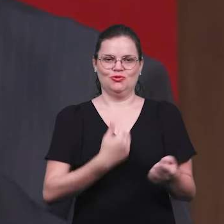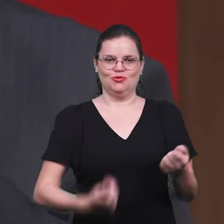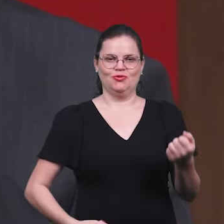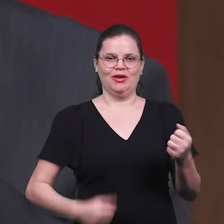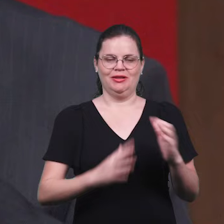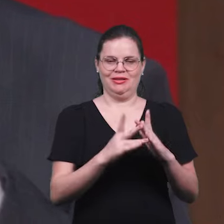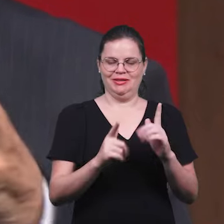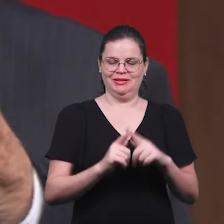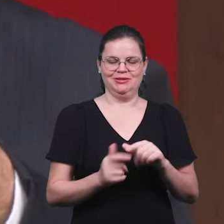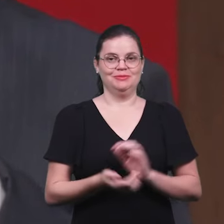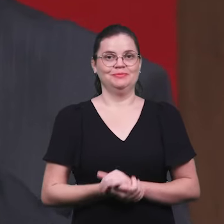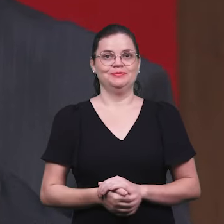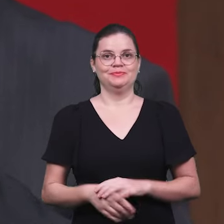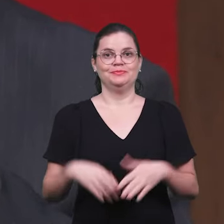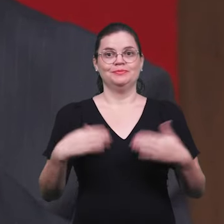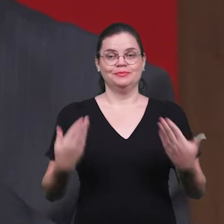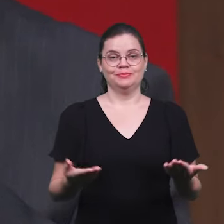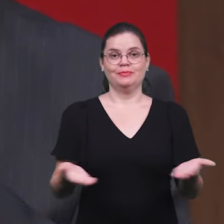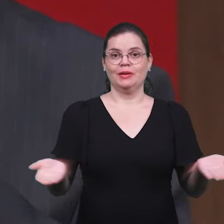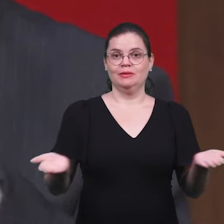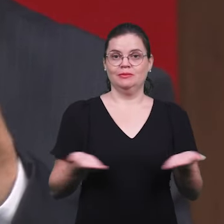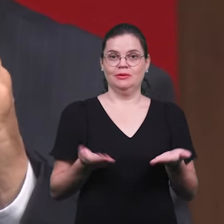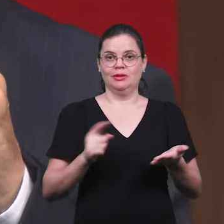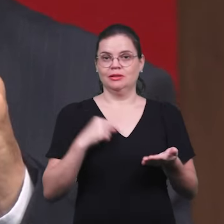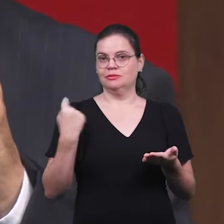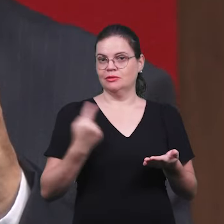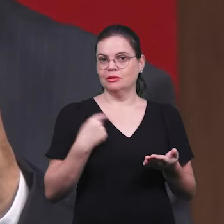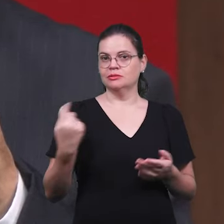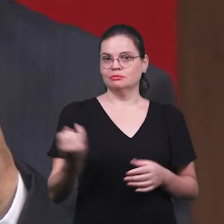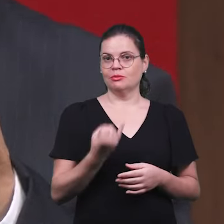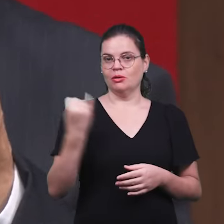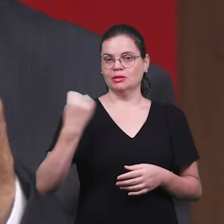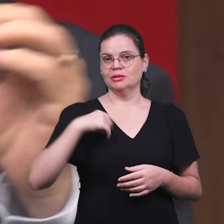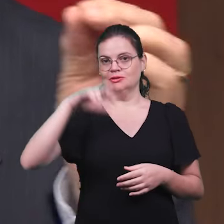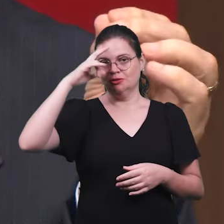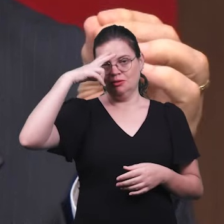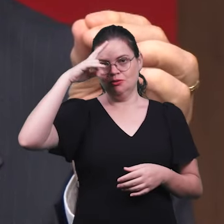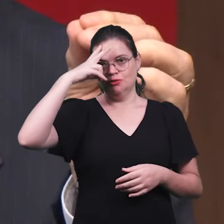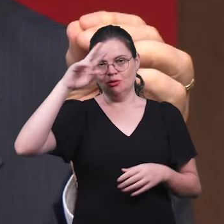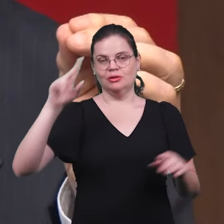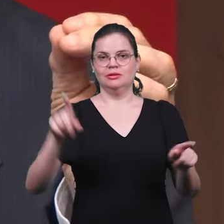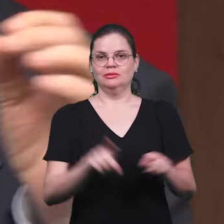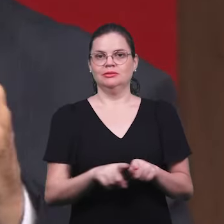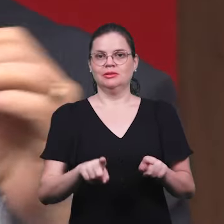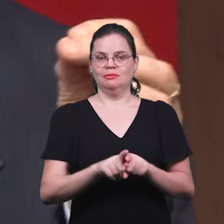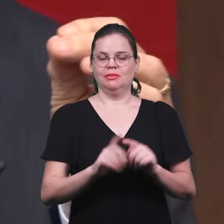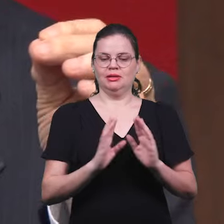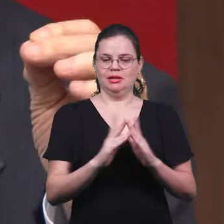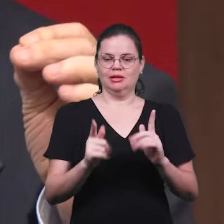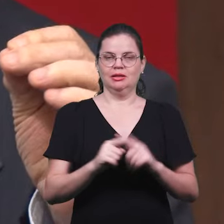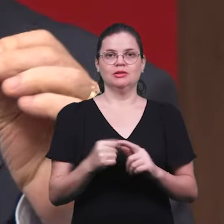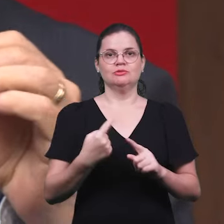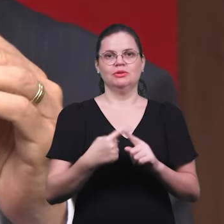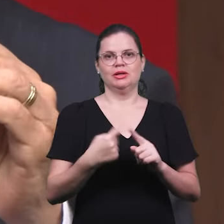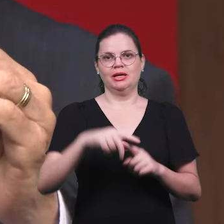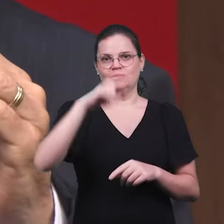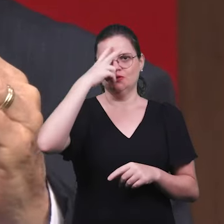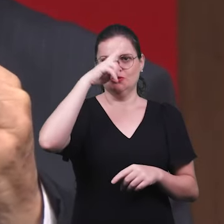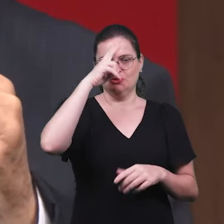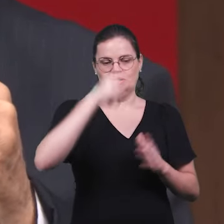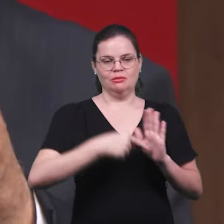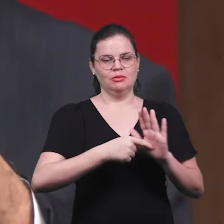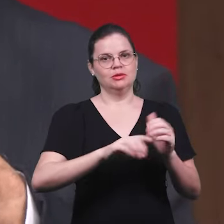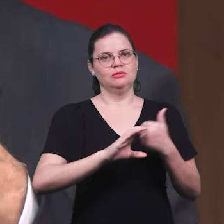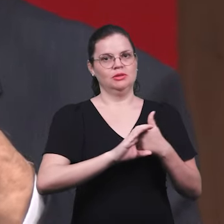num ponto muito importante da história e da igreja, a história do cristianismo, né? Nós estamos tratando aqui,